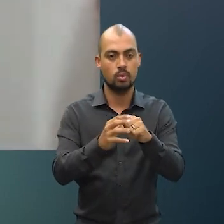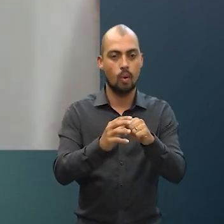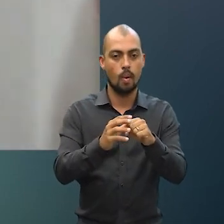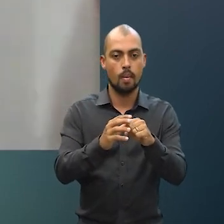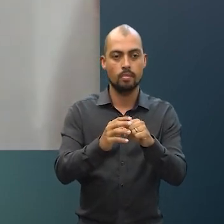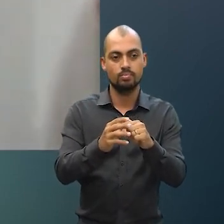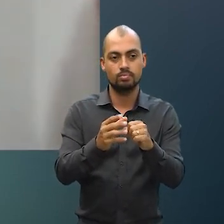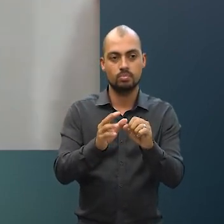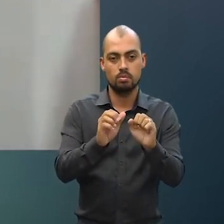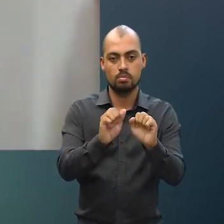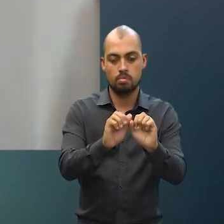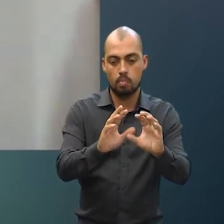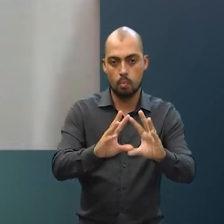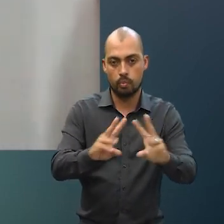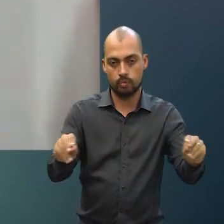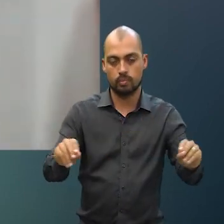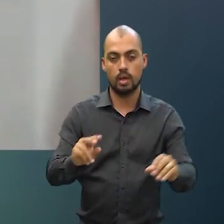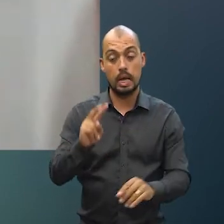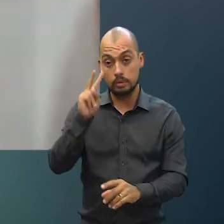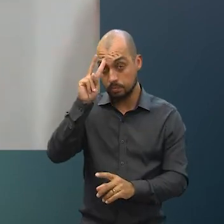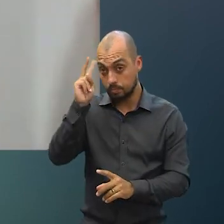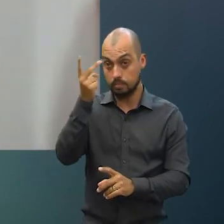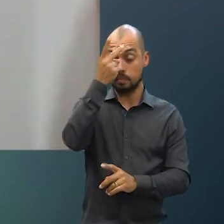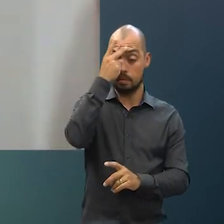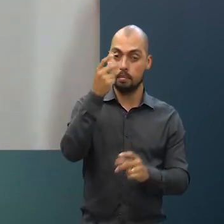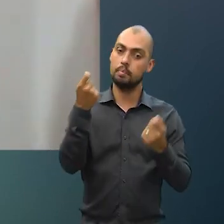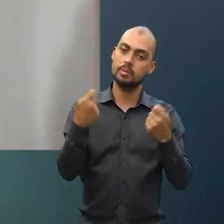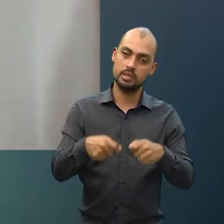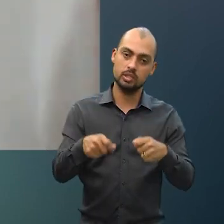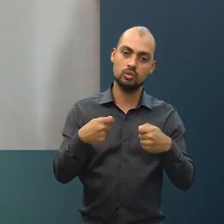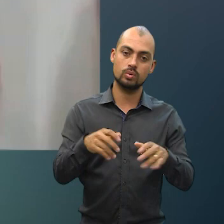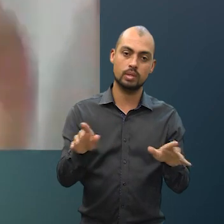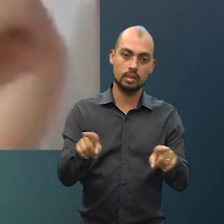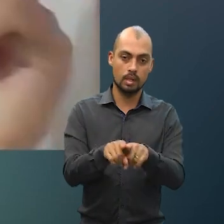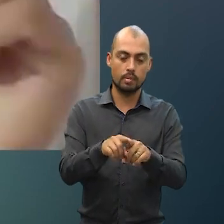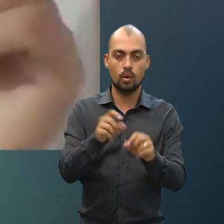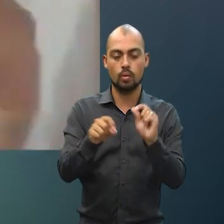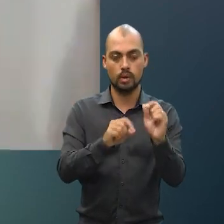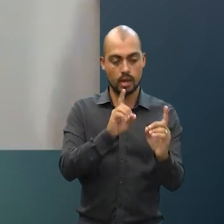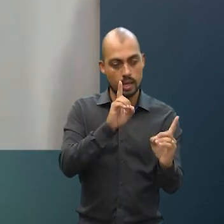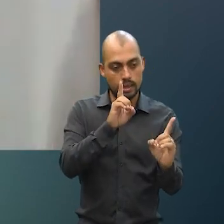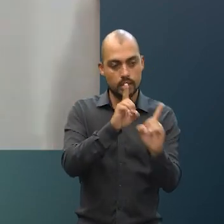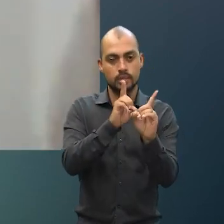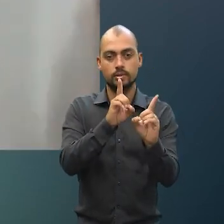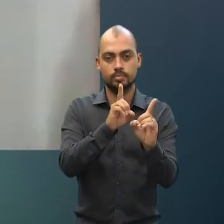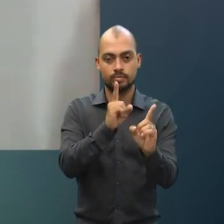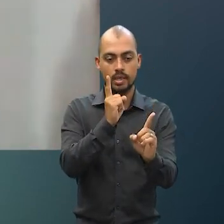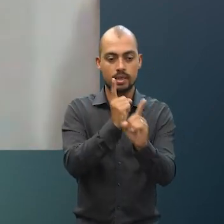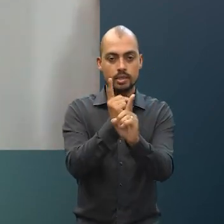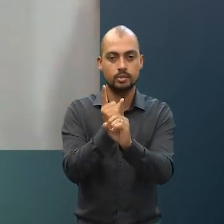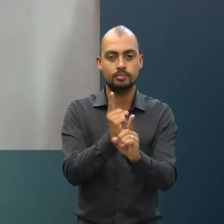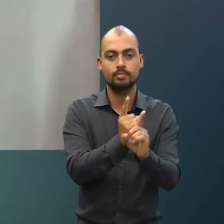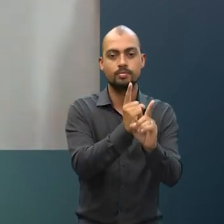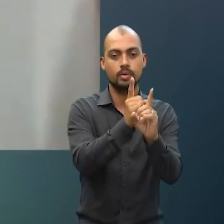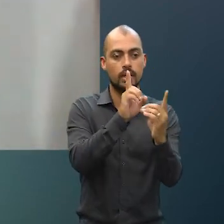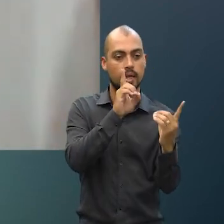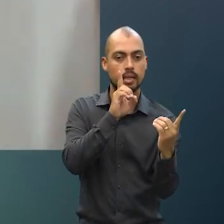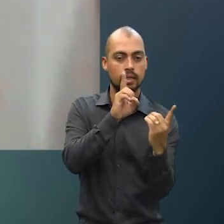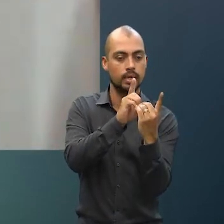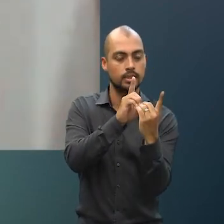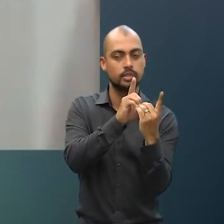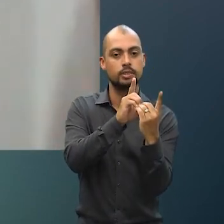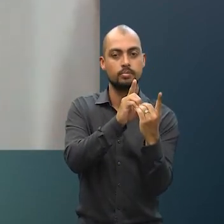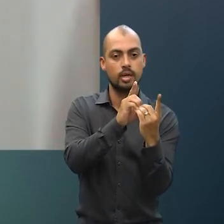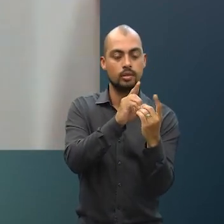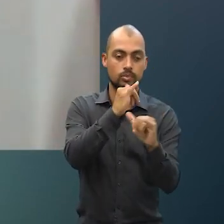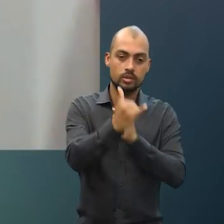realmente a se reinventar e ir para esse atendimento mais personalizado e digital, assim,